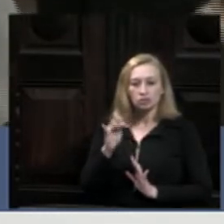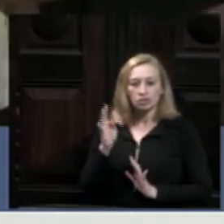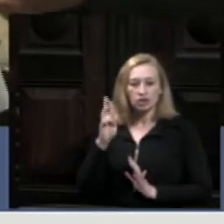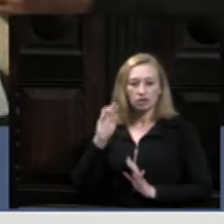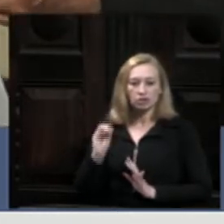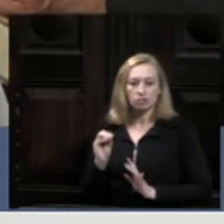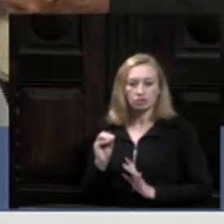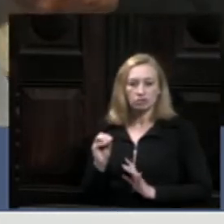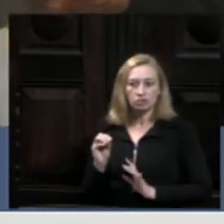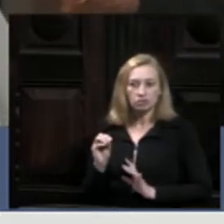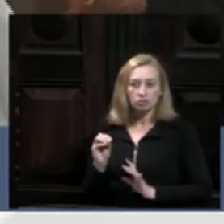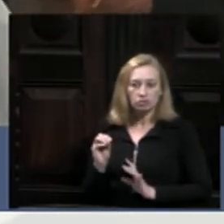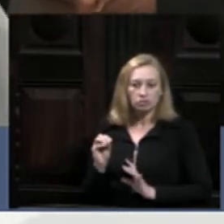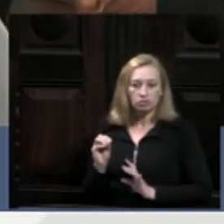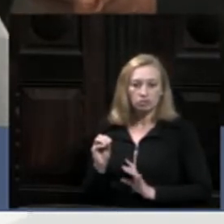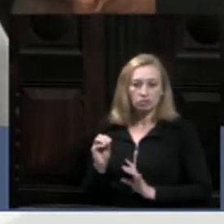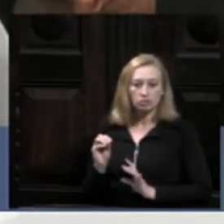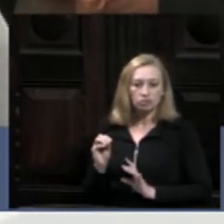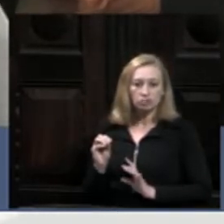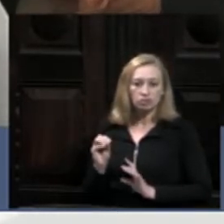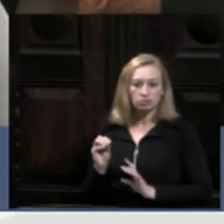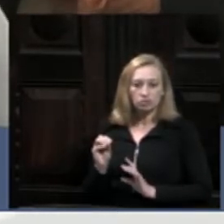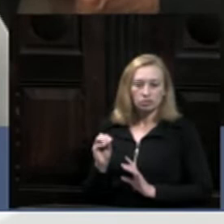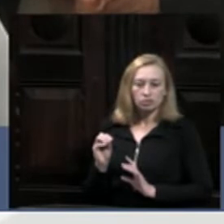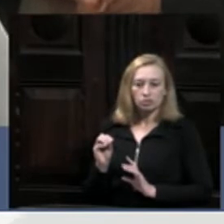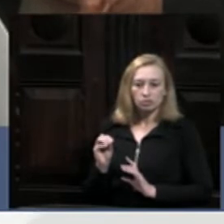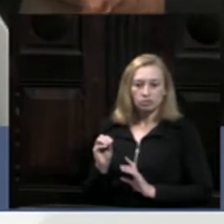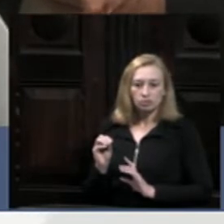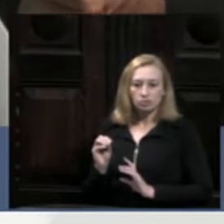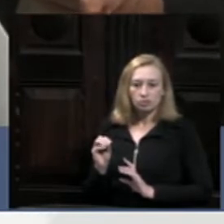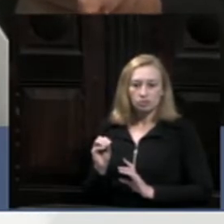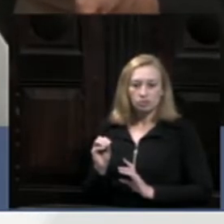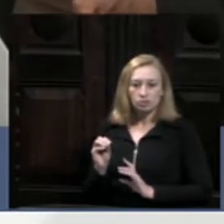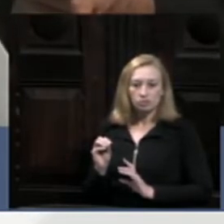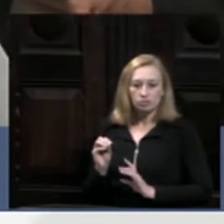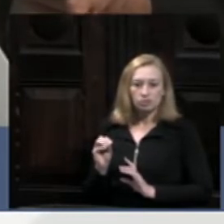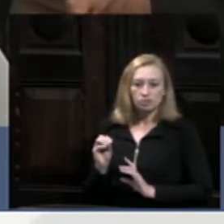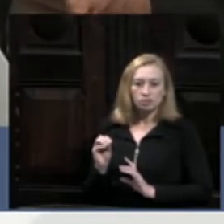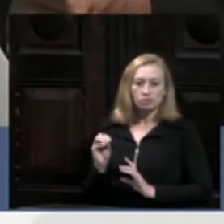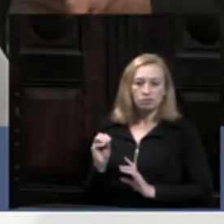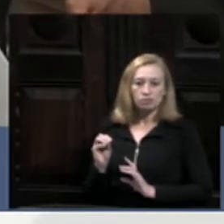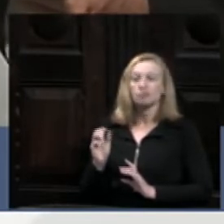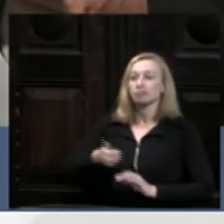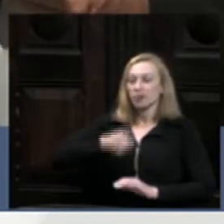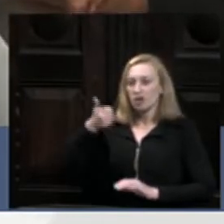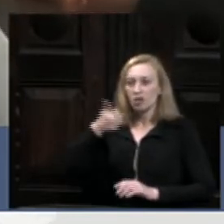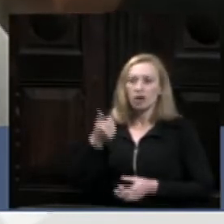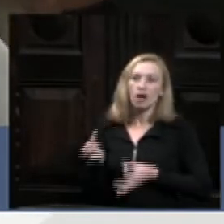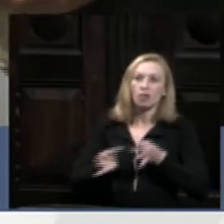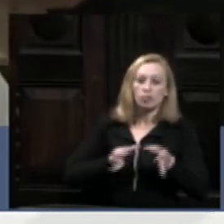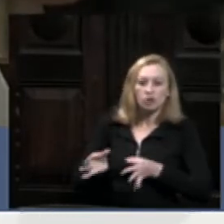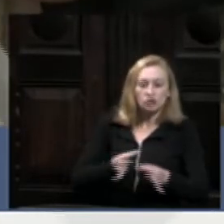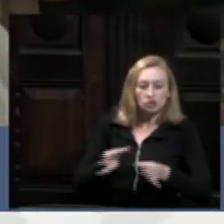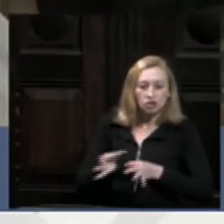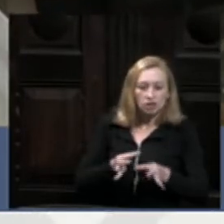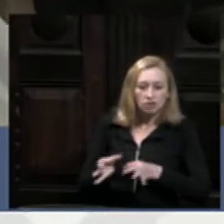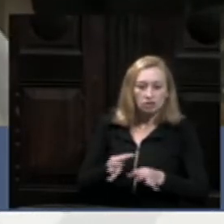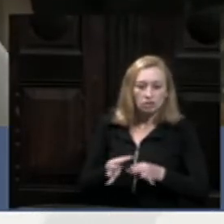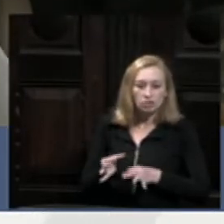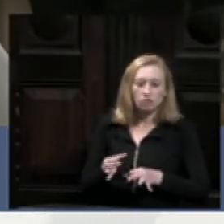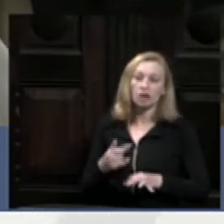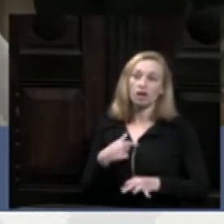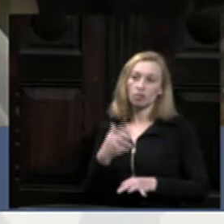que eu considero boa, melhora o projeto, meu parecer